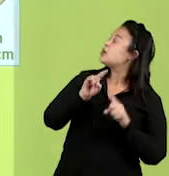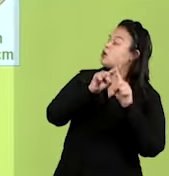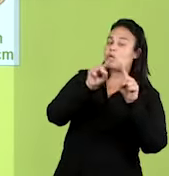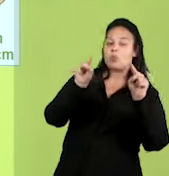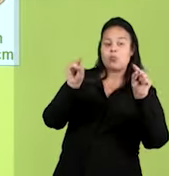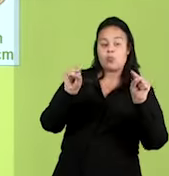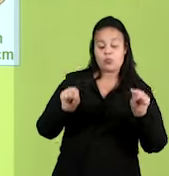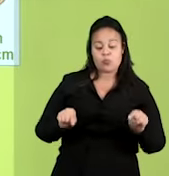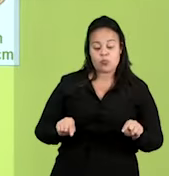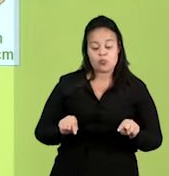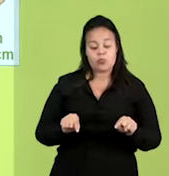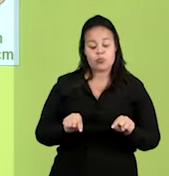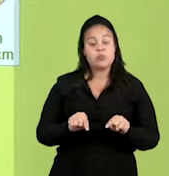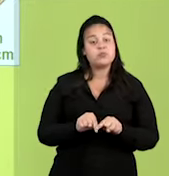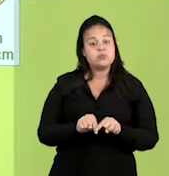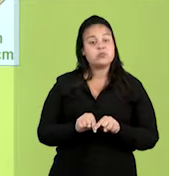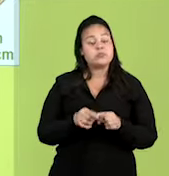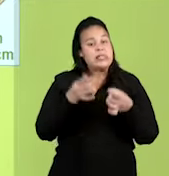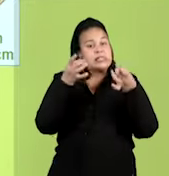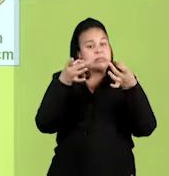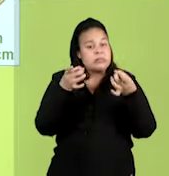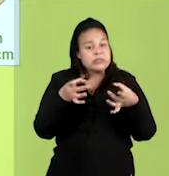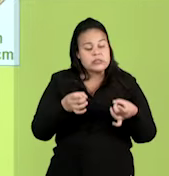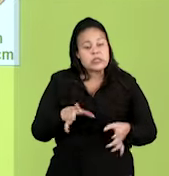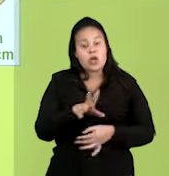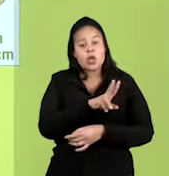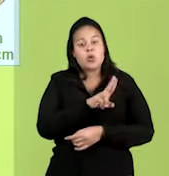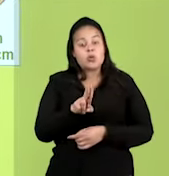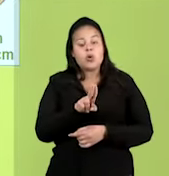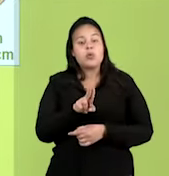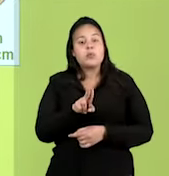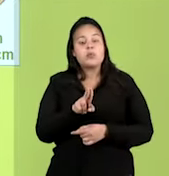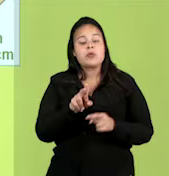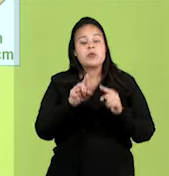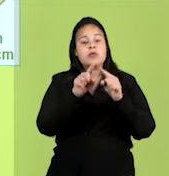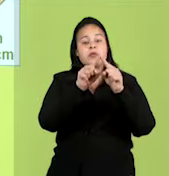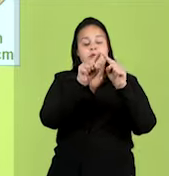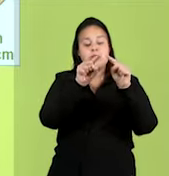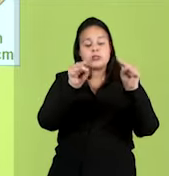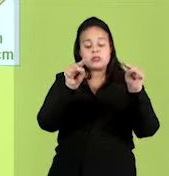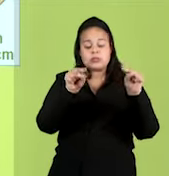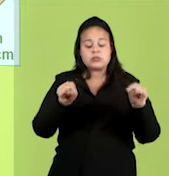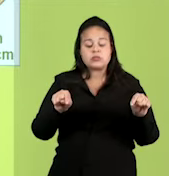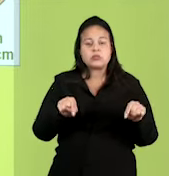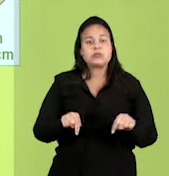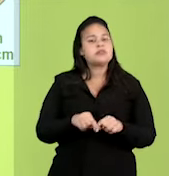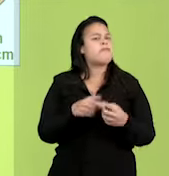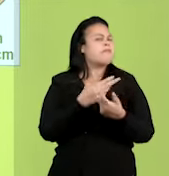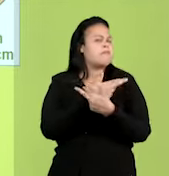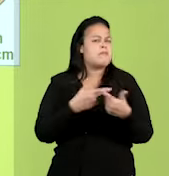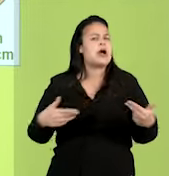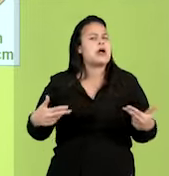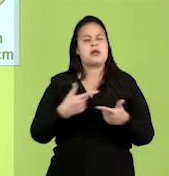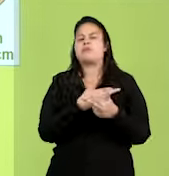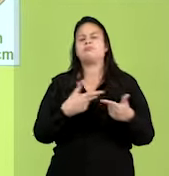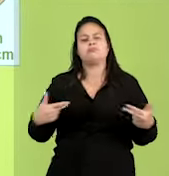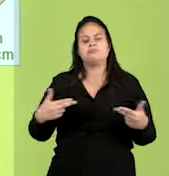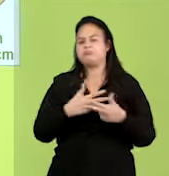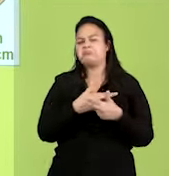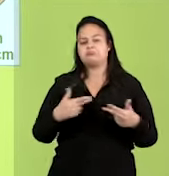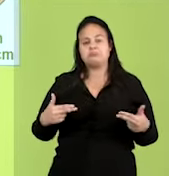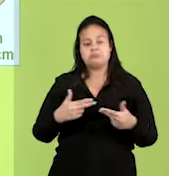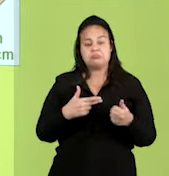né, que é o nome especial do quadrilátero, que eu tenho vários quadriláteros, mas